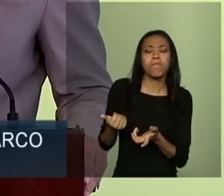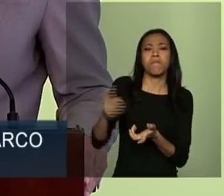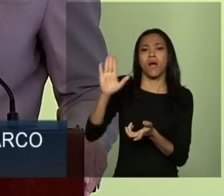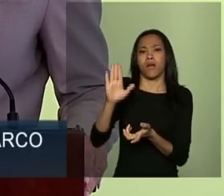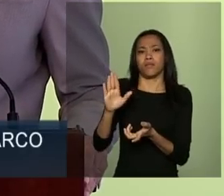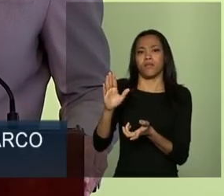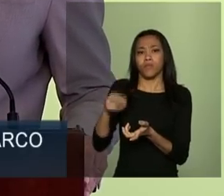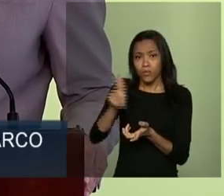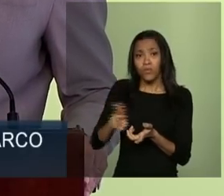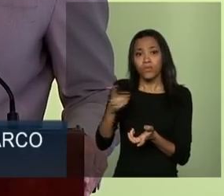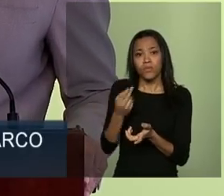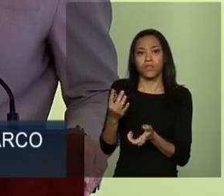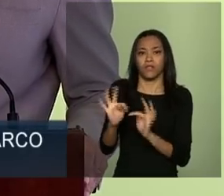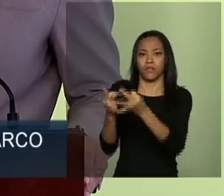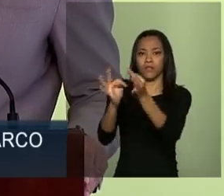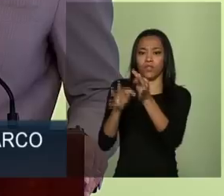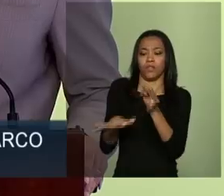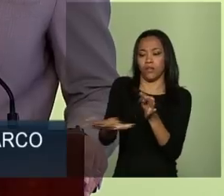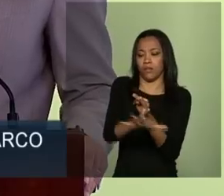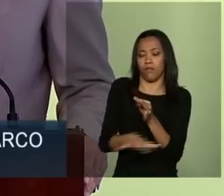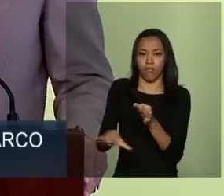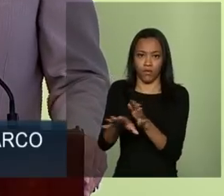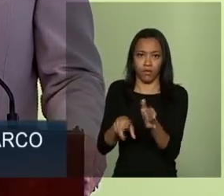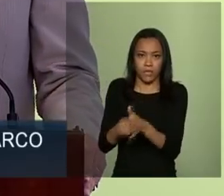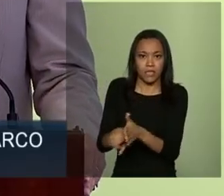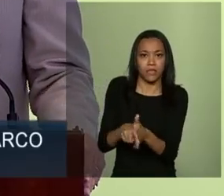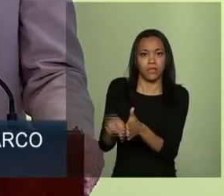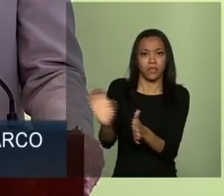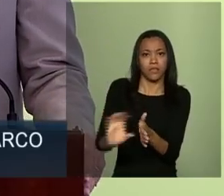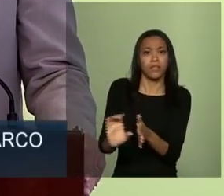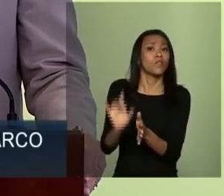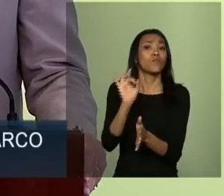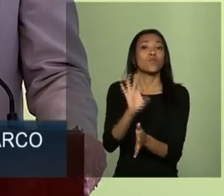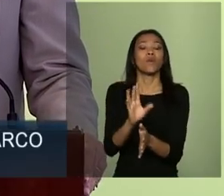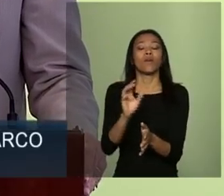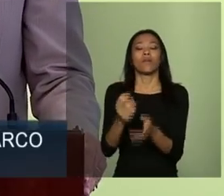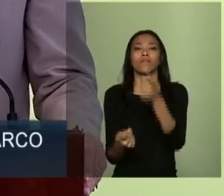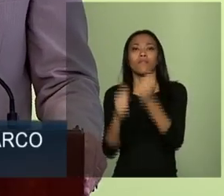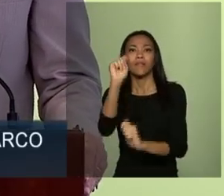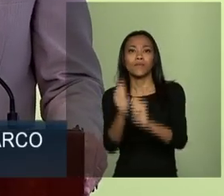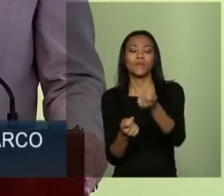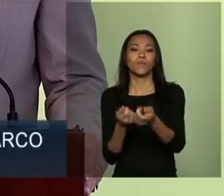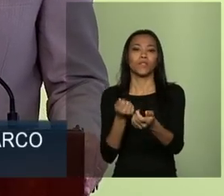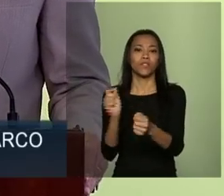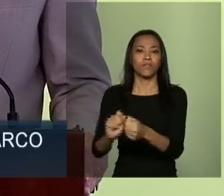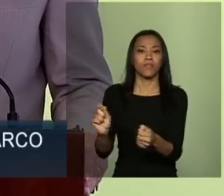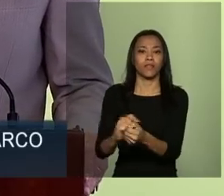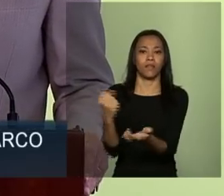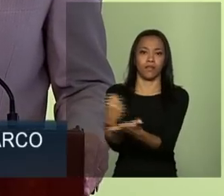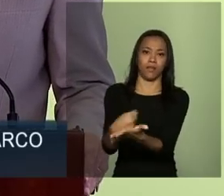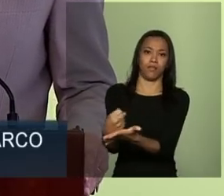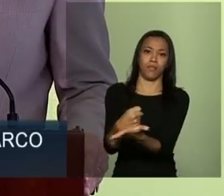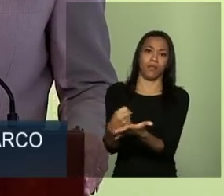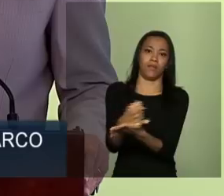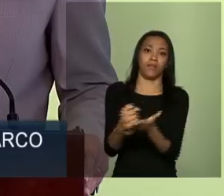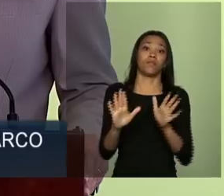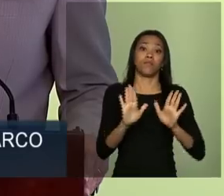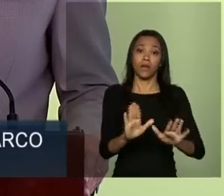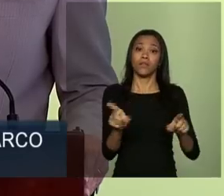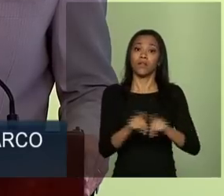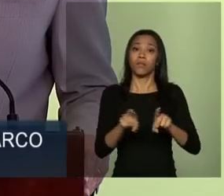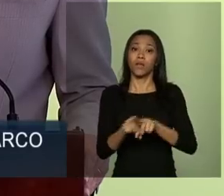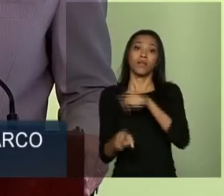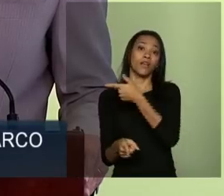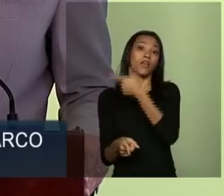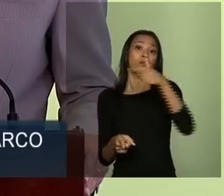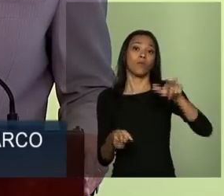o mais inovador do Brasil, não apenas na área de fármacos, mas também na área